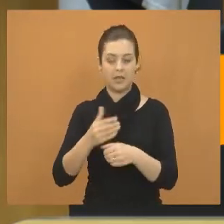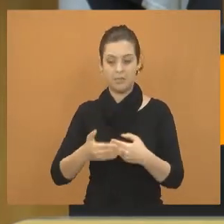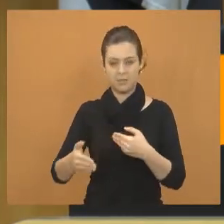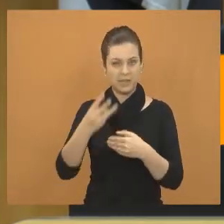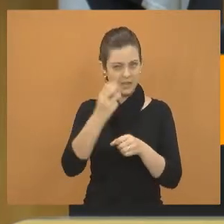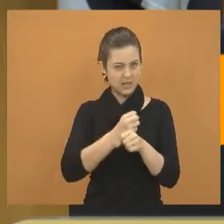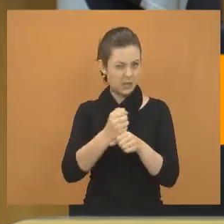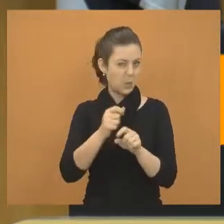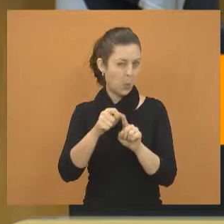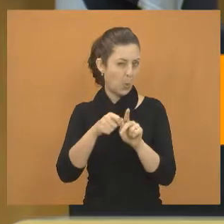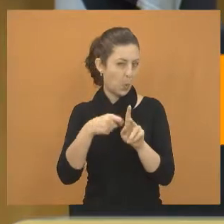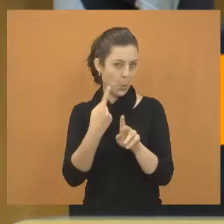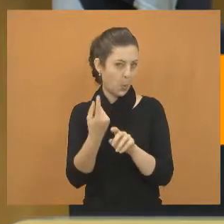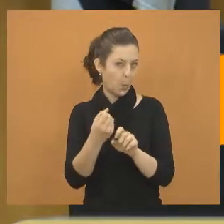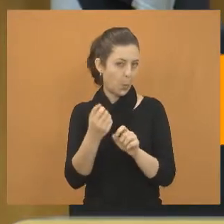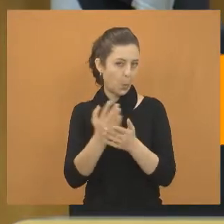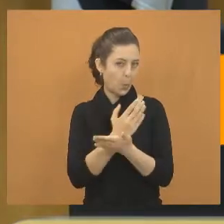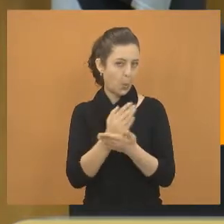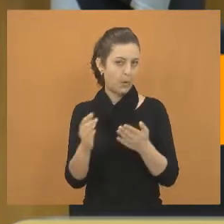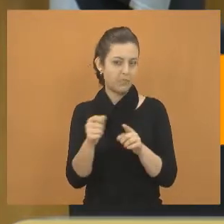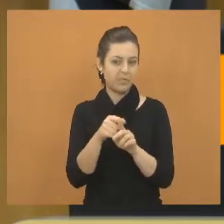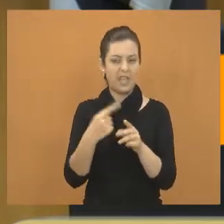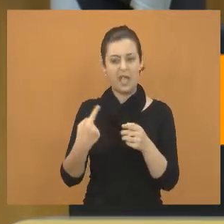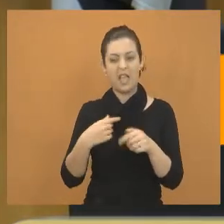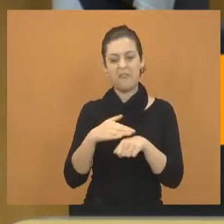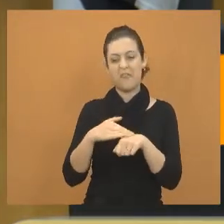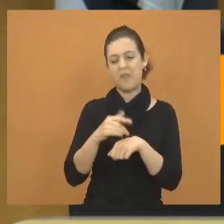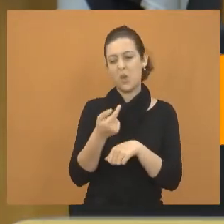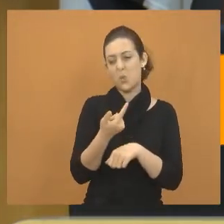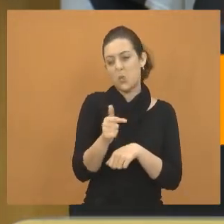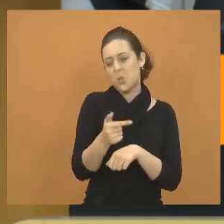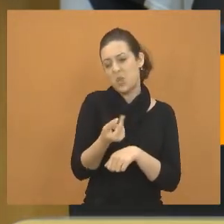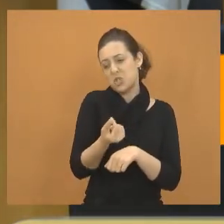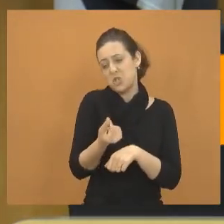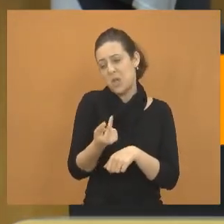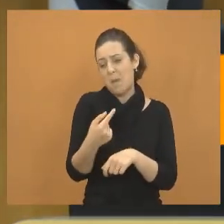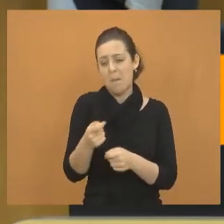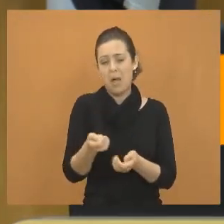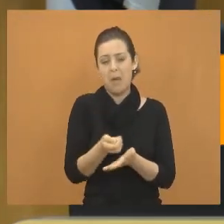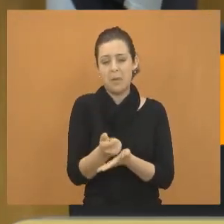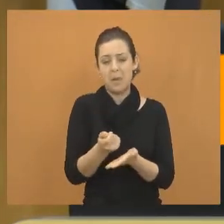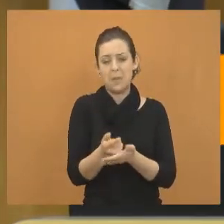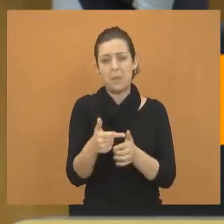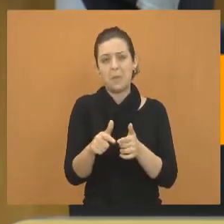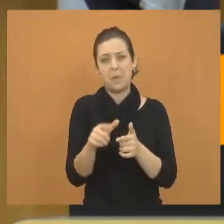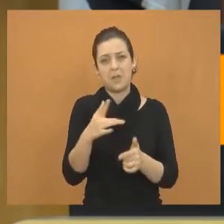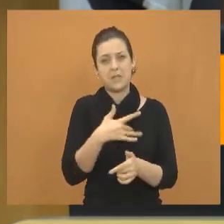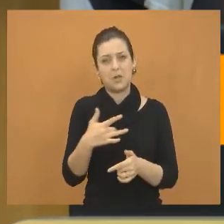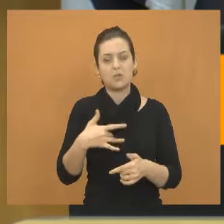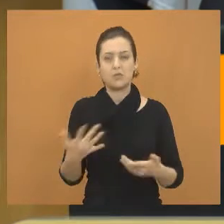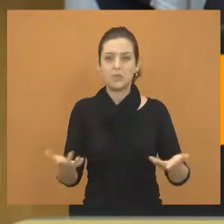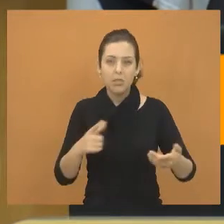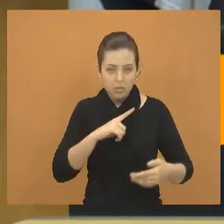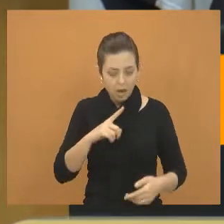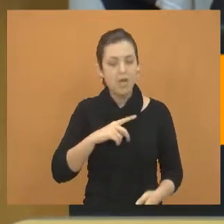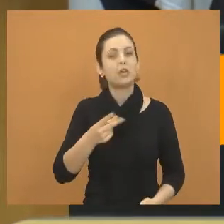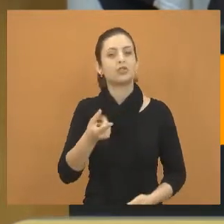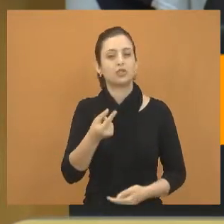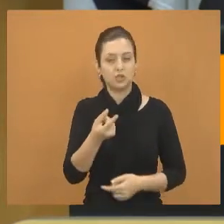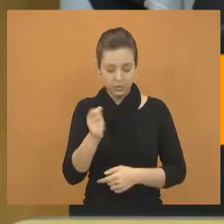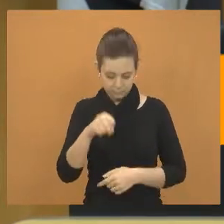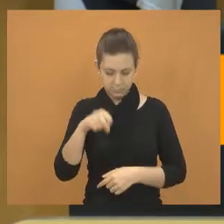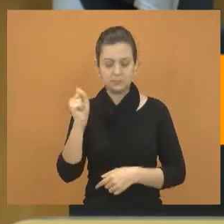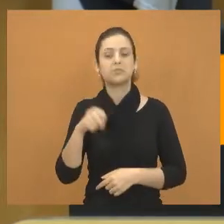frente, 3 anos e alguns meses, vim com a conversa que não tem dinheiro para sanar o problema da saúde. Não, tem dinheiro